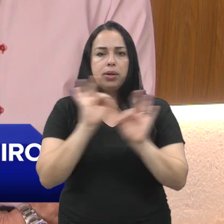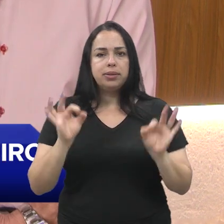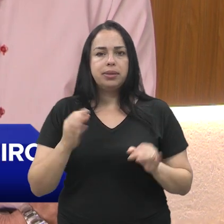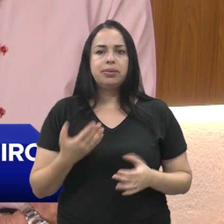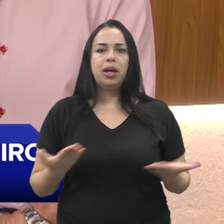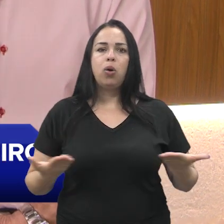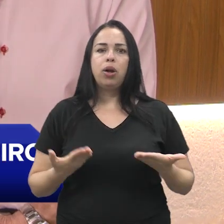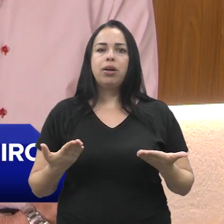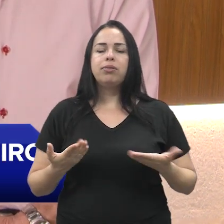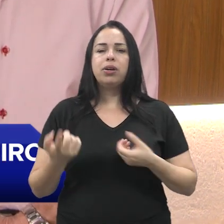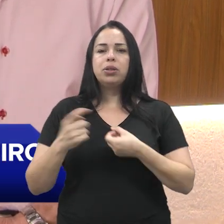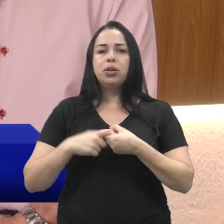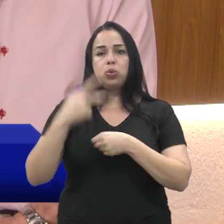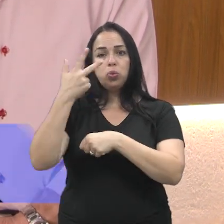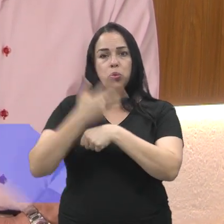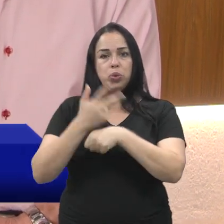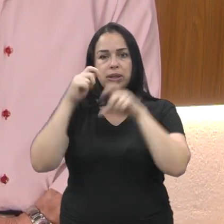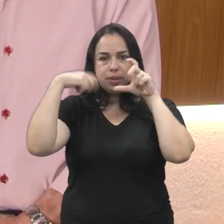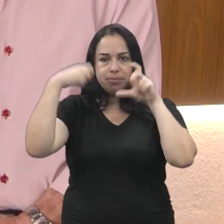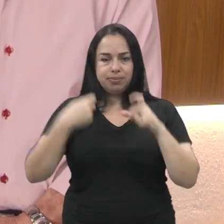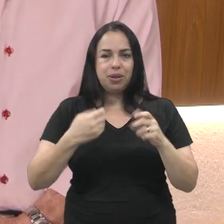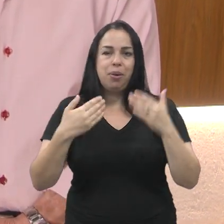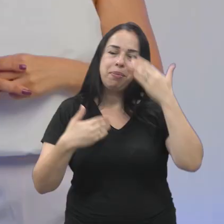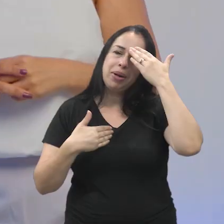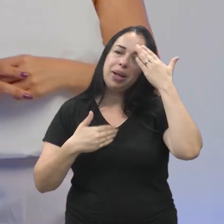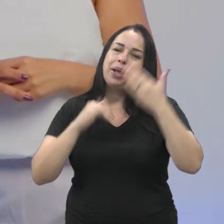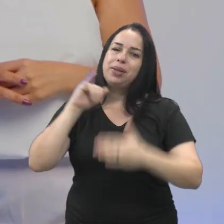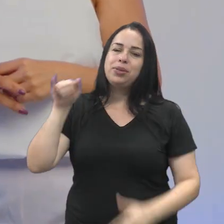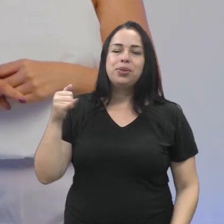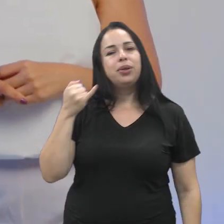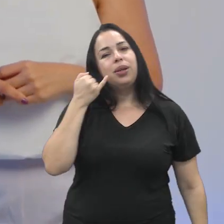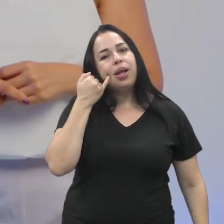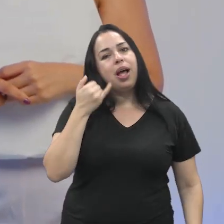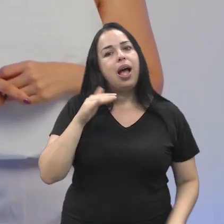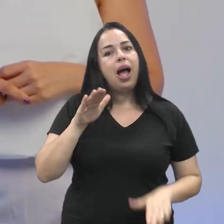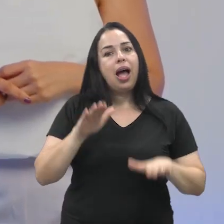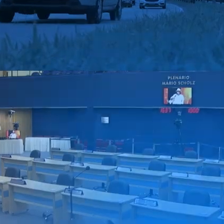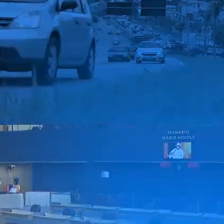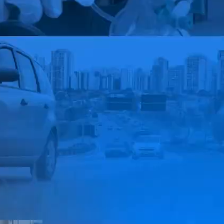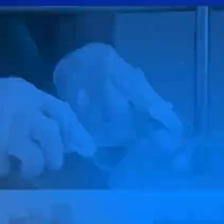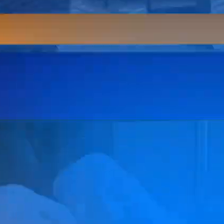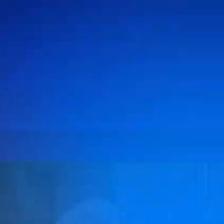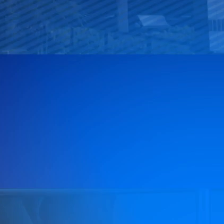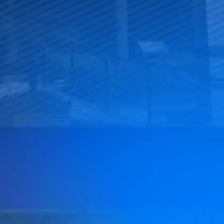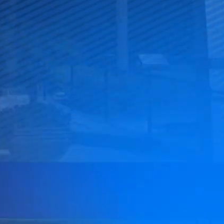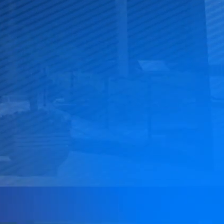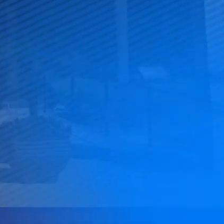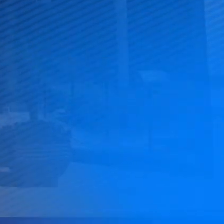2025 muito bem. Volto com você no estúdio, Francine. Legal, obrigada, João.